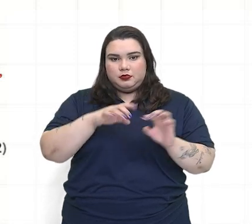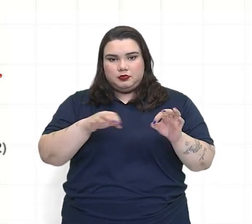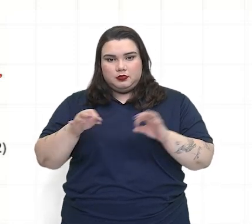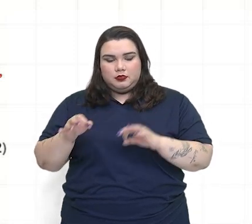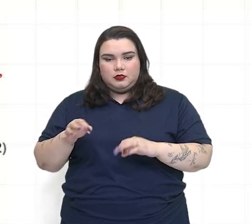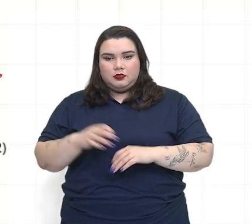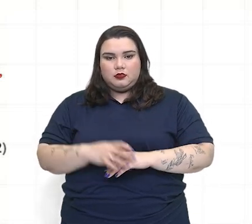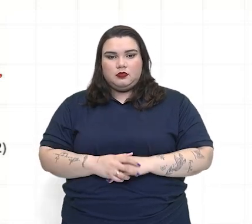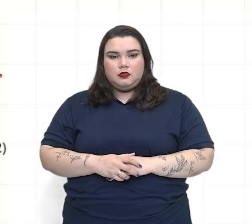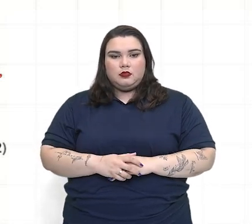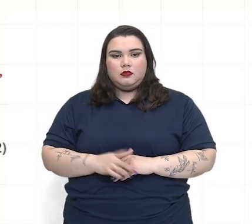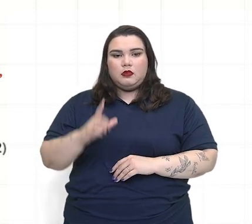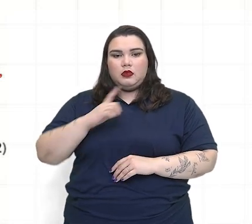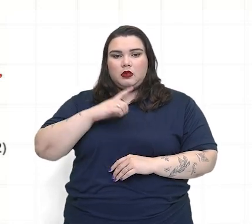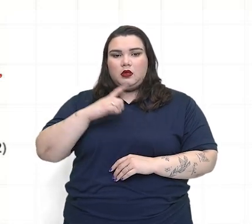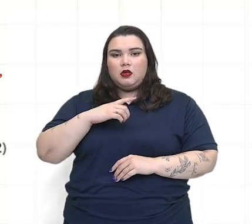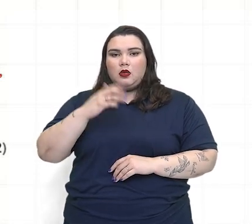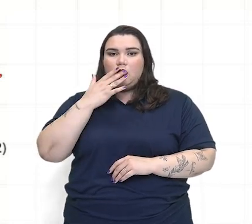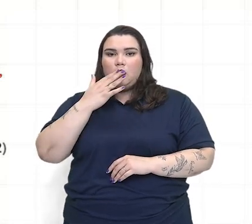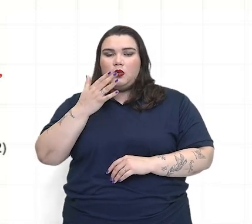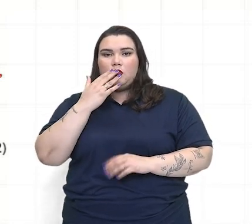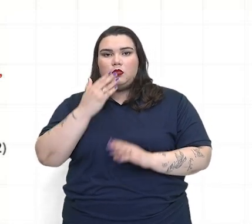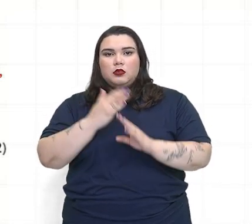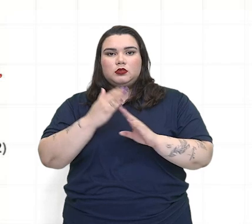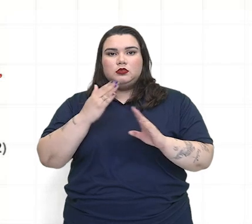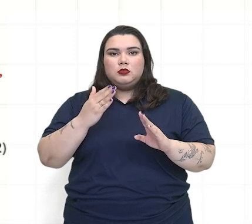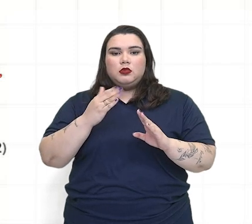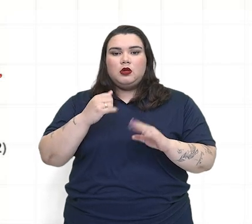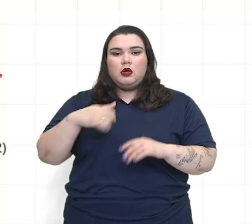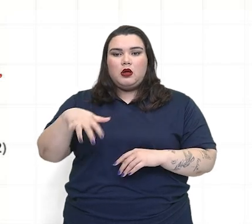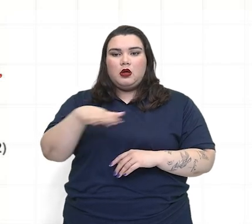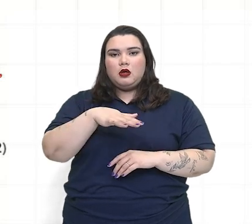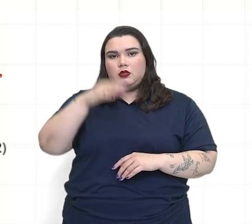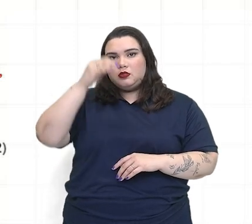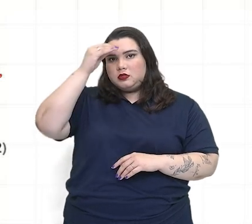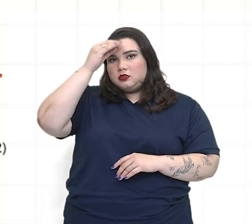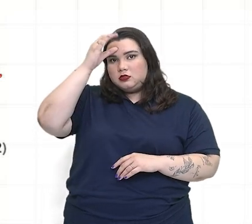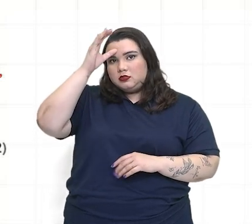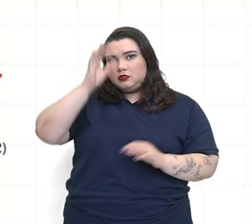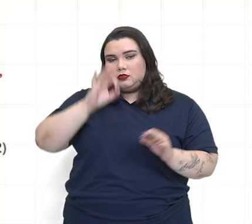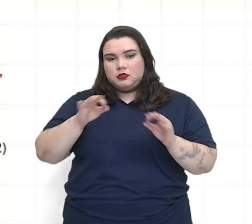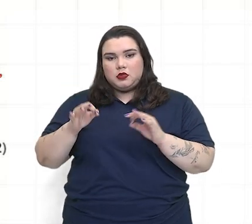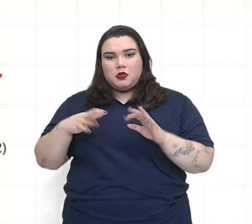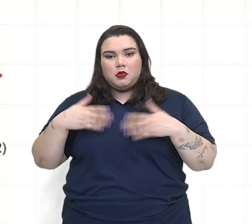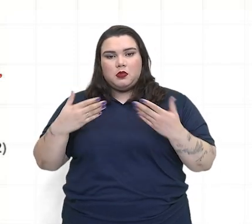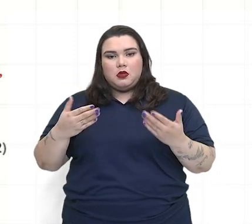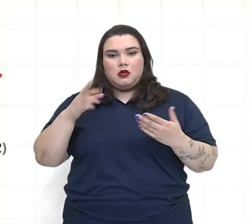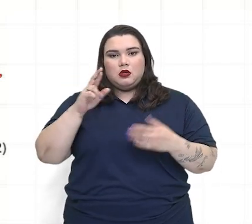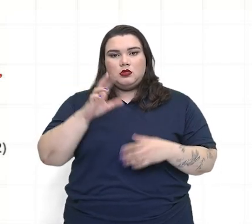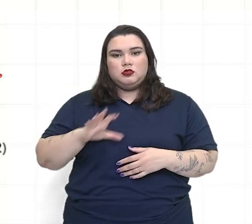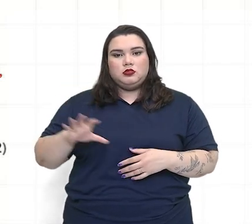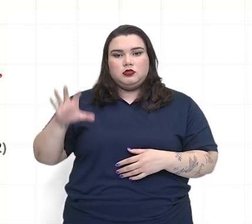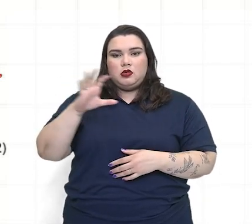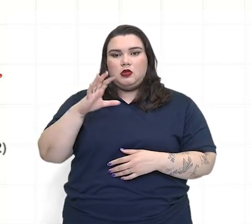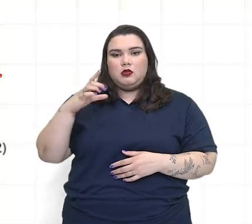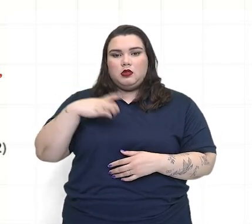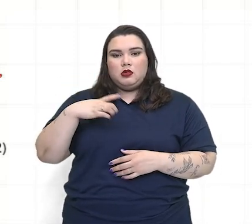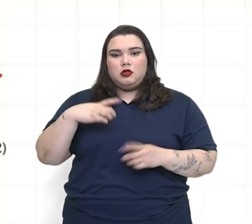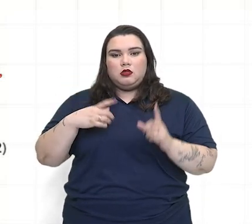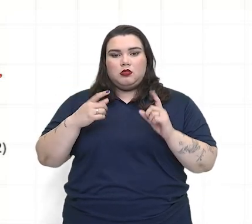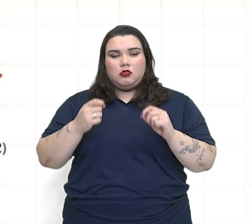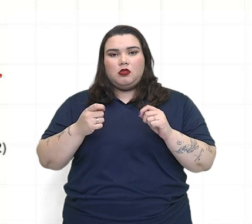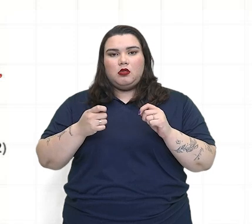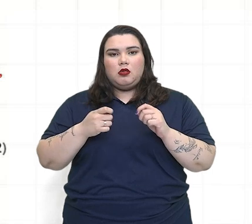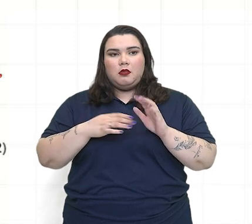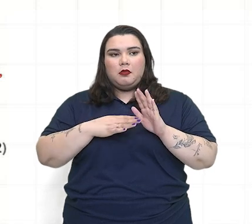Aí temos as cores para identificar cada área de conhecimento, ó. Qual é a região que apresenta a